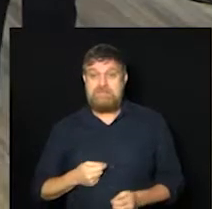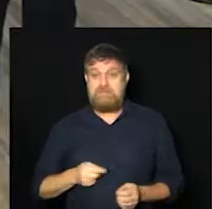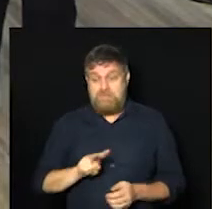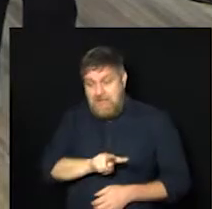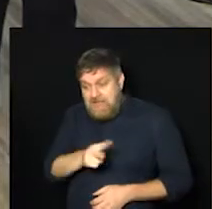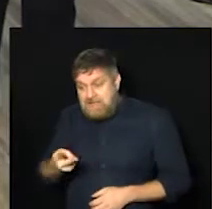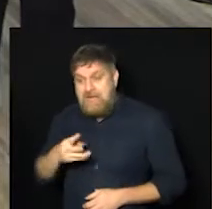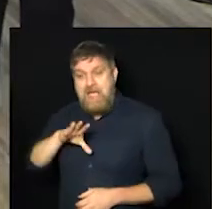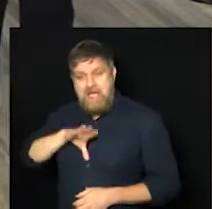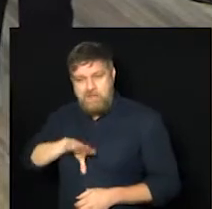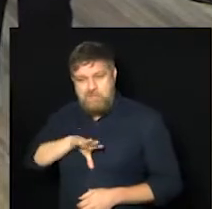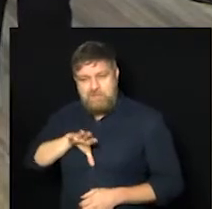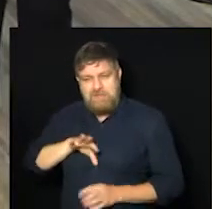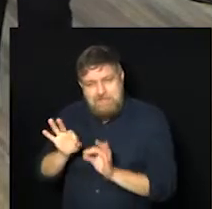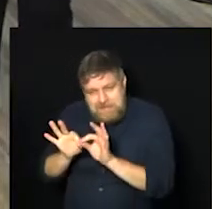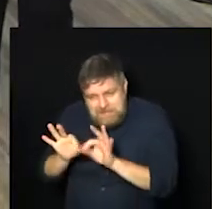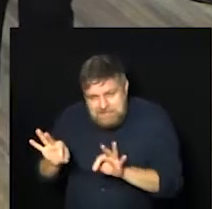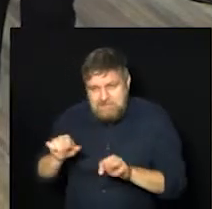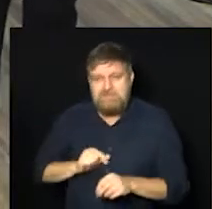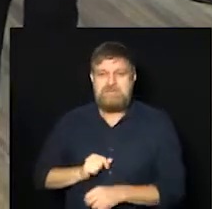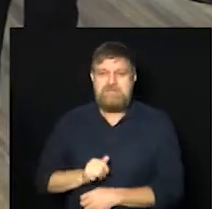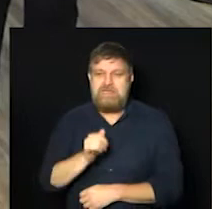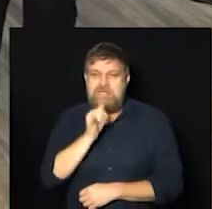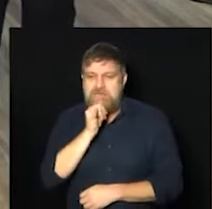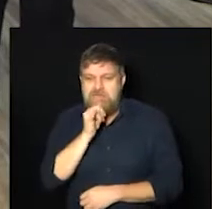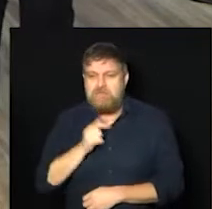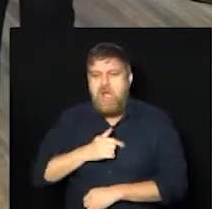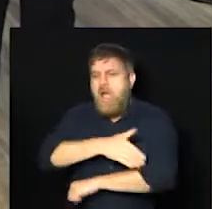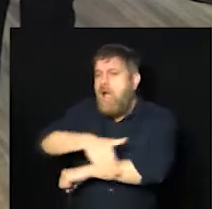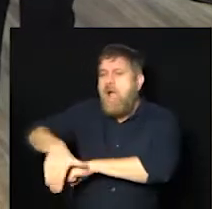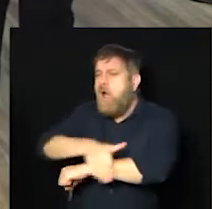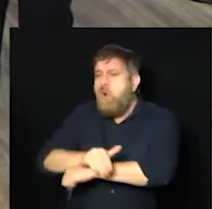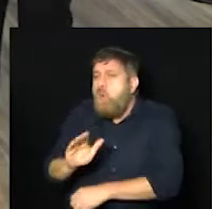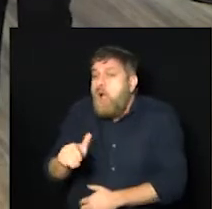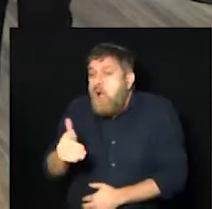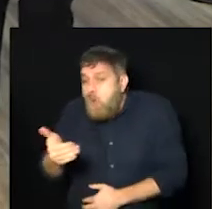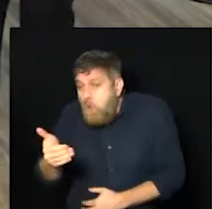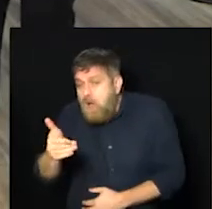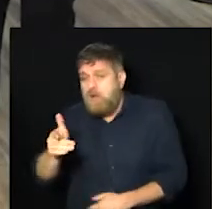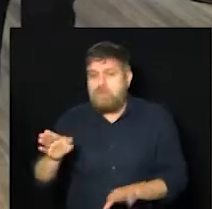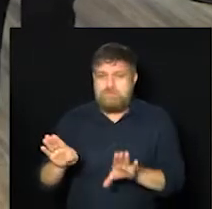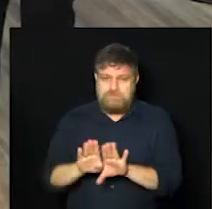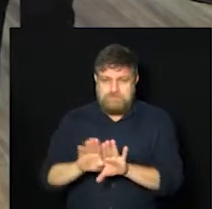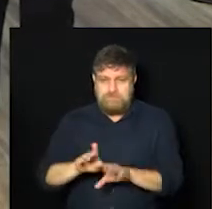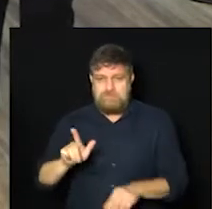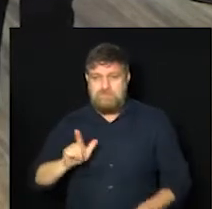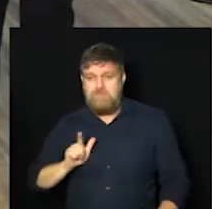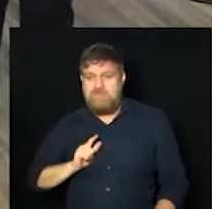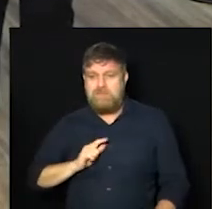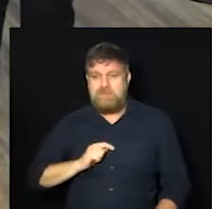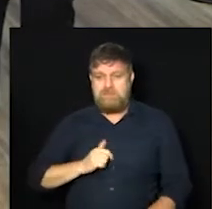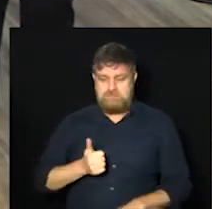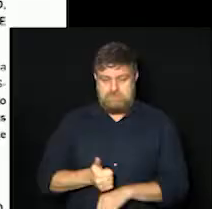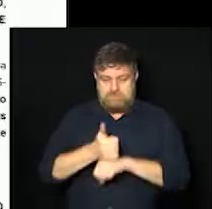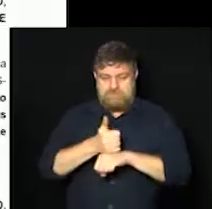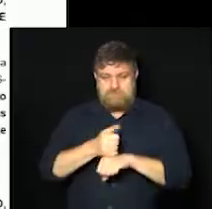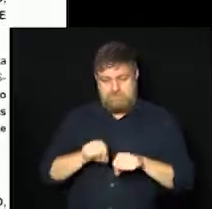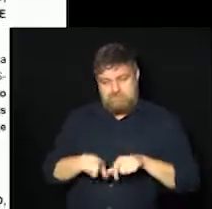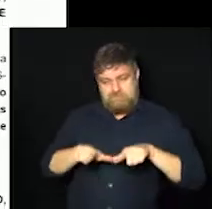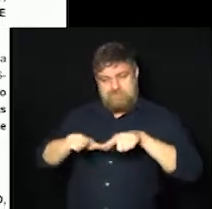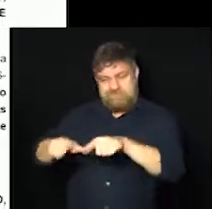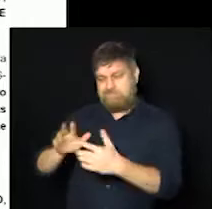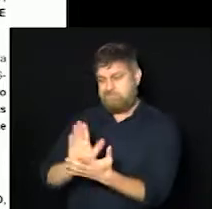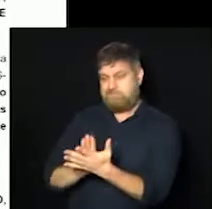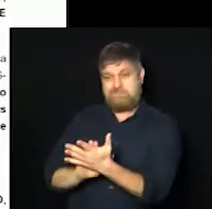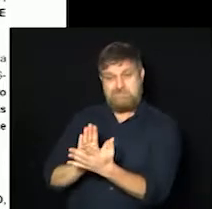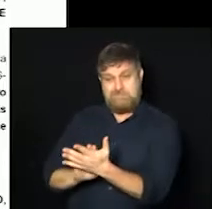diz, quais, por exemplo, as ruas, quais aí as premiações, por exemplo, as concessões de honraria,